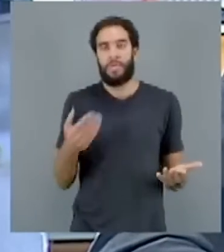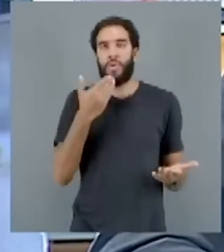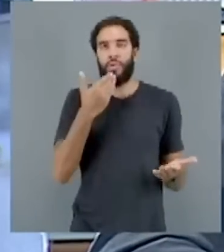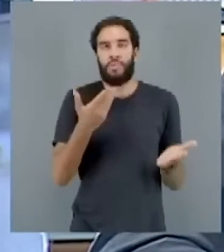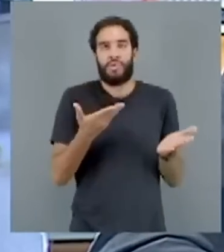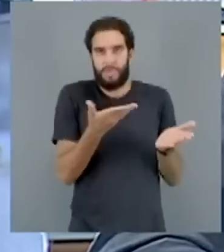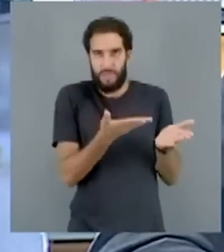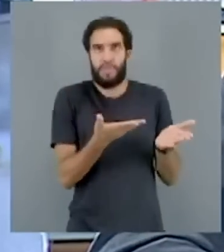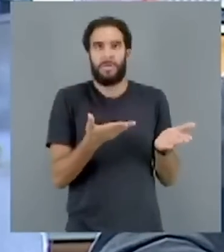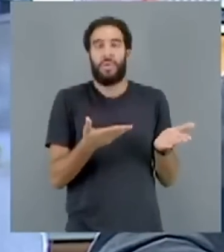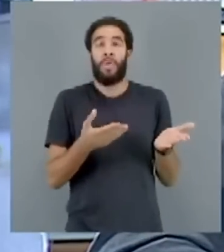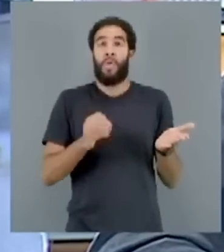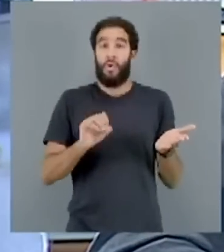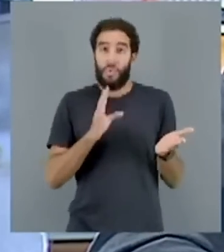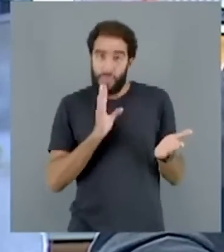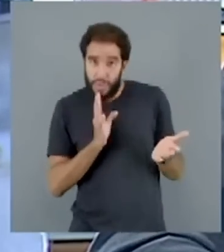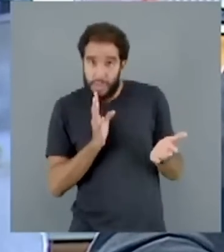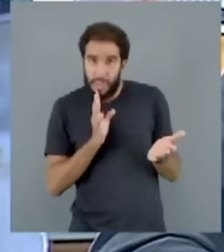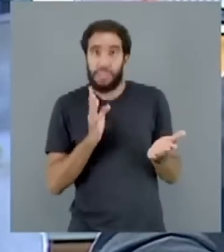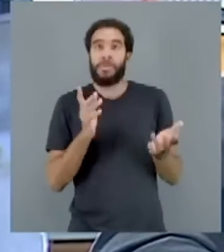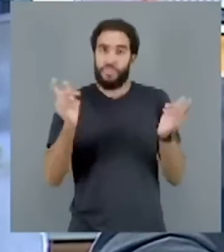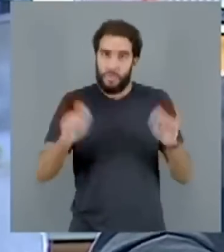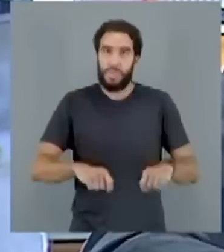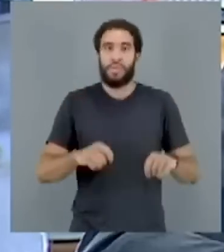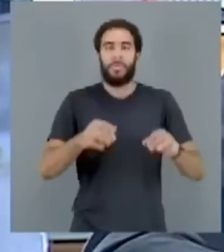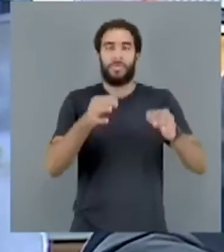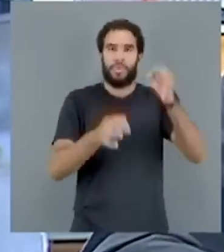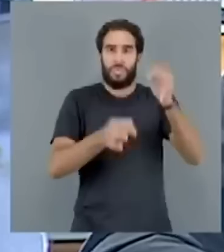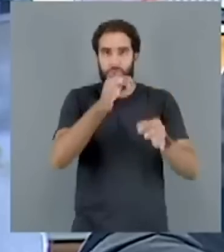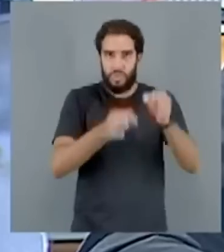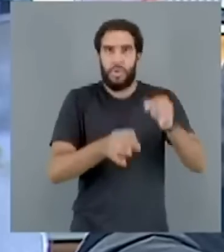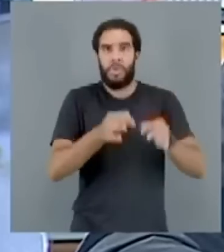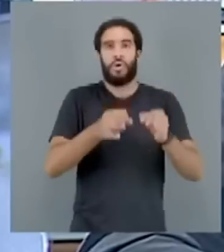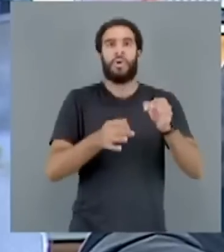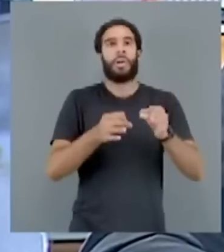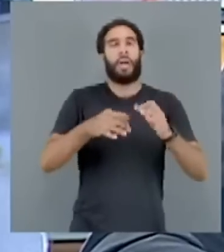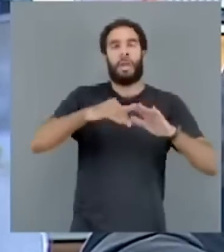ou, caso conheça, que julgue improcedente a questão de ordem, uma